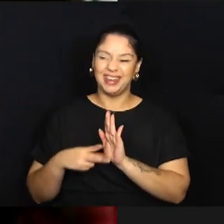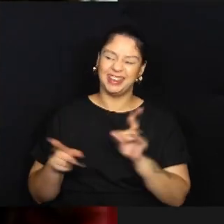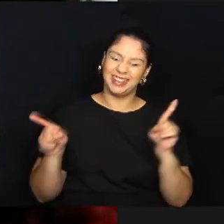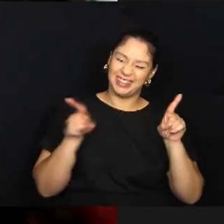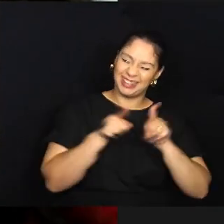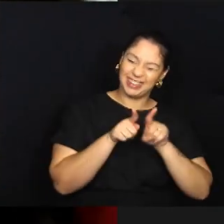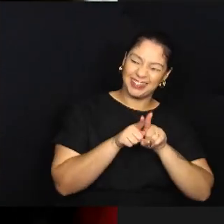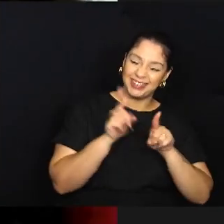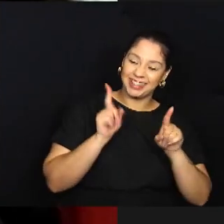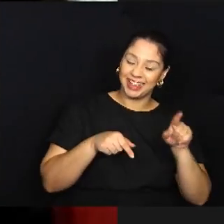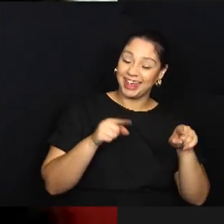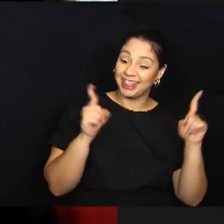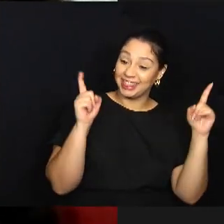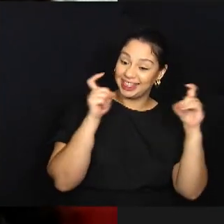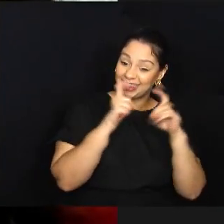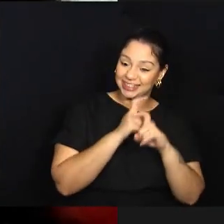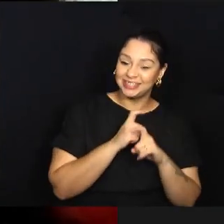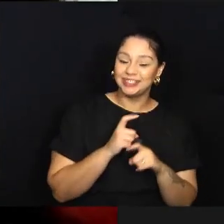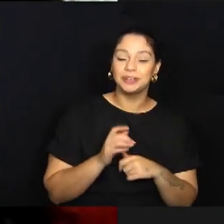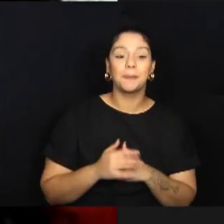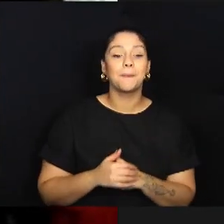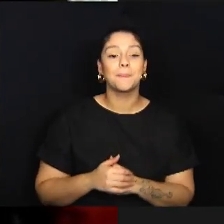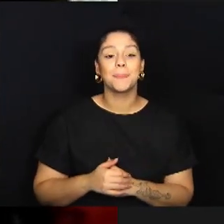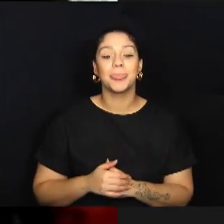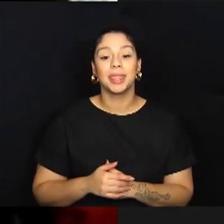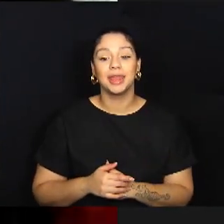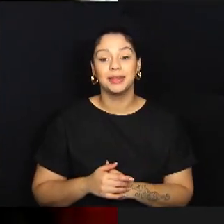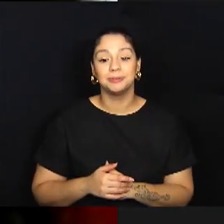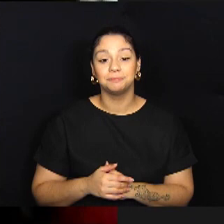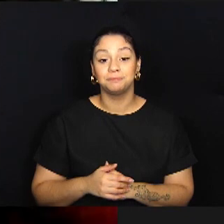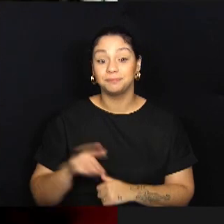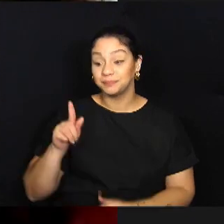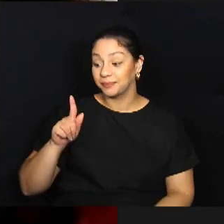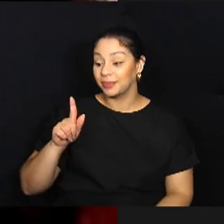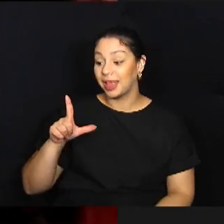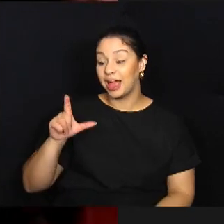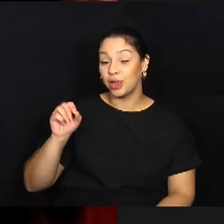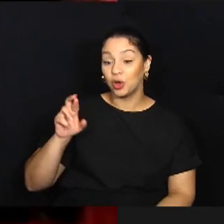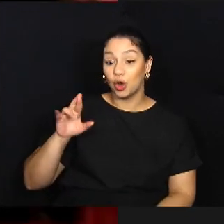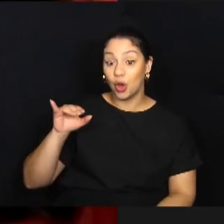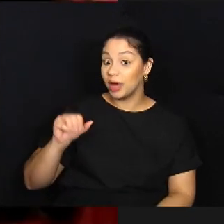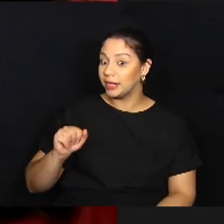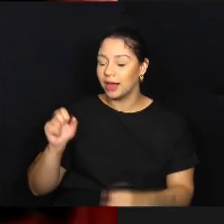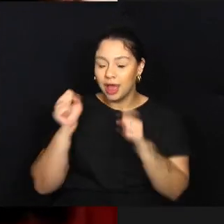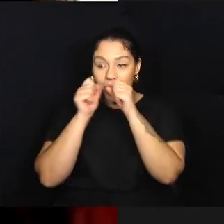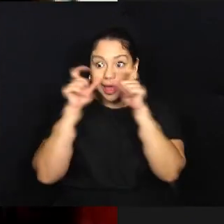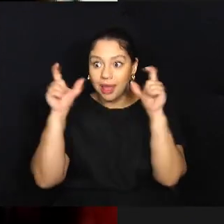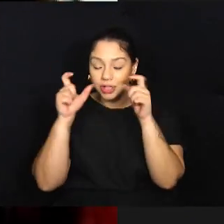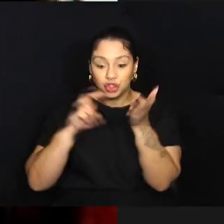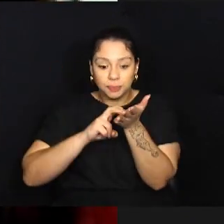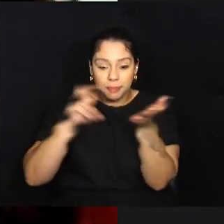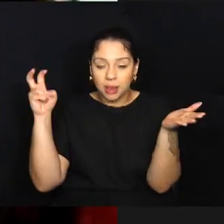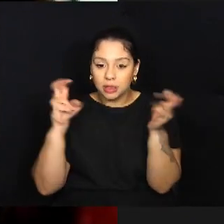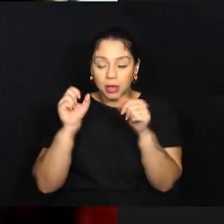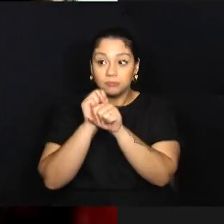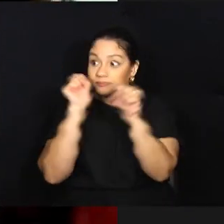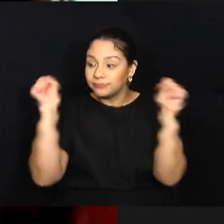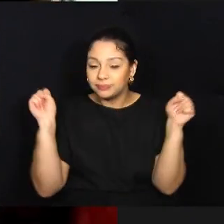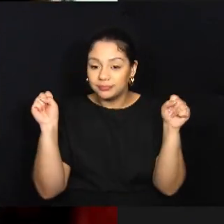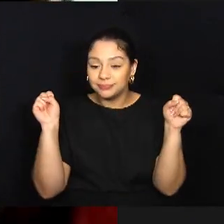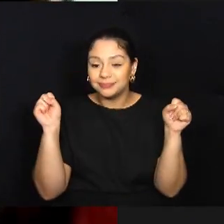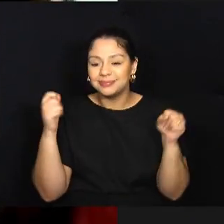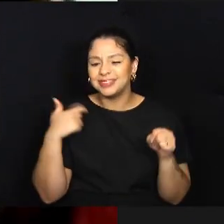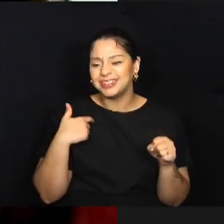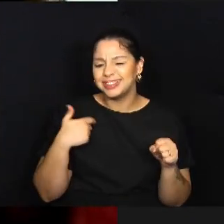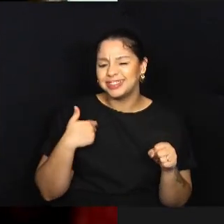os desafios, né? A Glória adora acordar cedo e começar a resolver as coisas logo cedo. o despertador